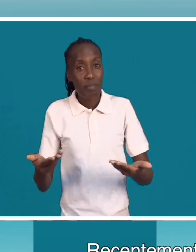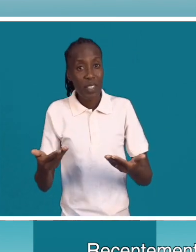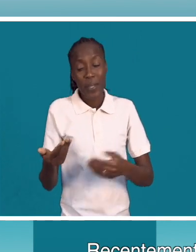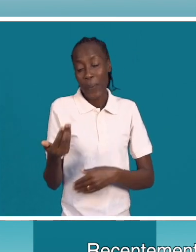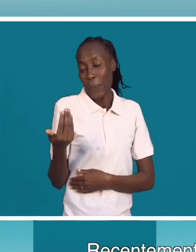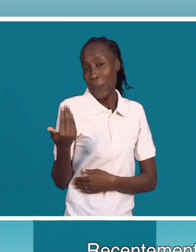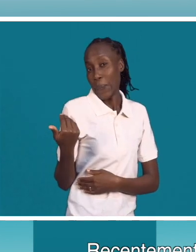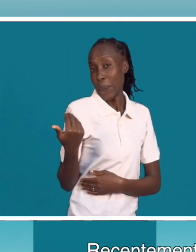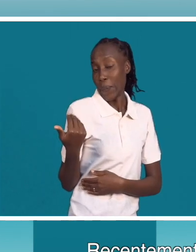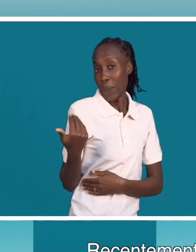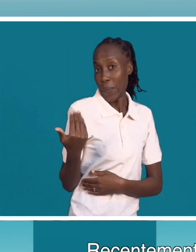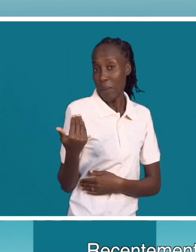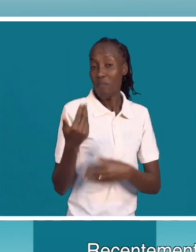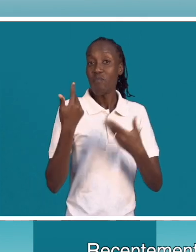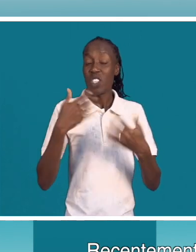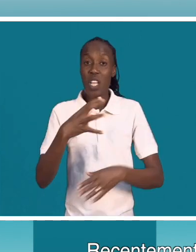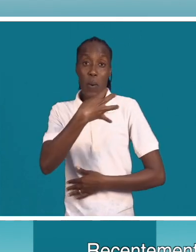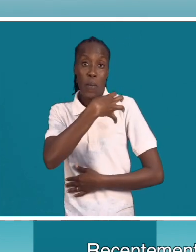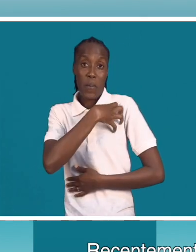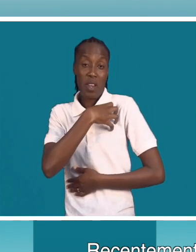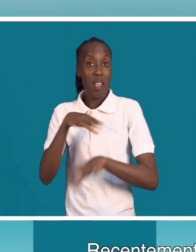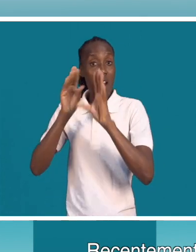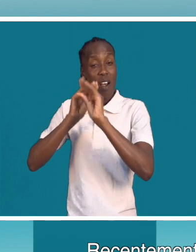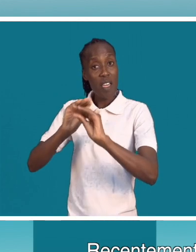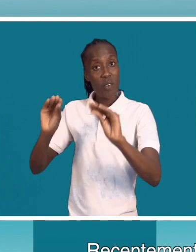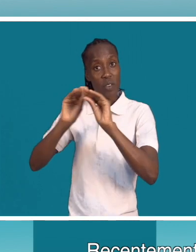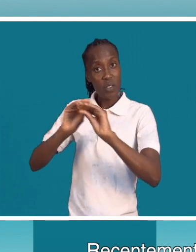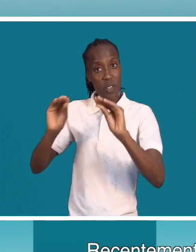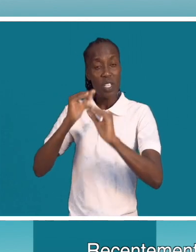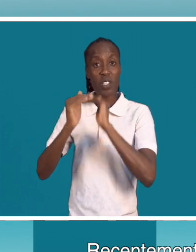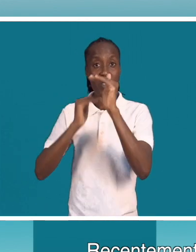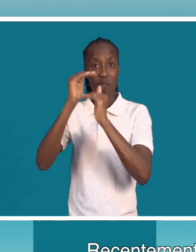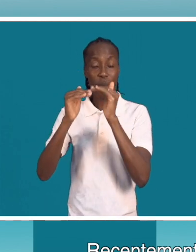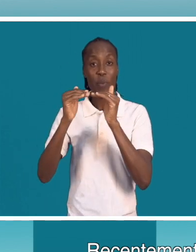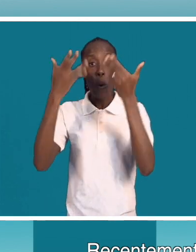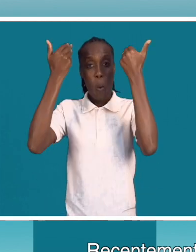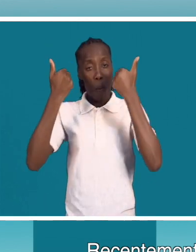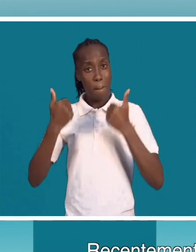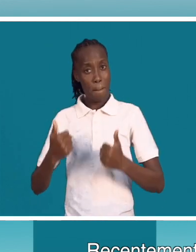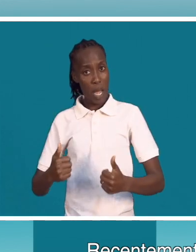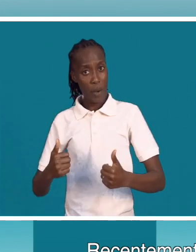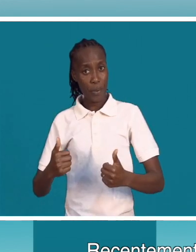há pouco tempo, o Ministério da Educação e Desenvolvimento Humano